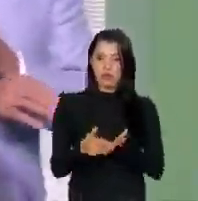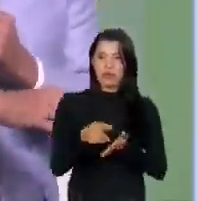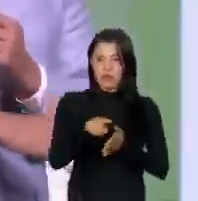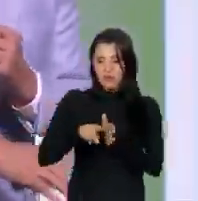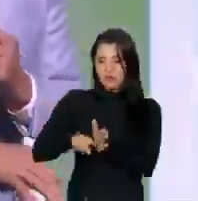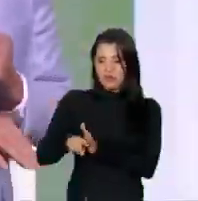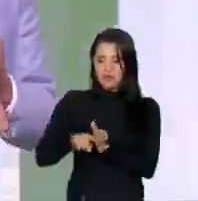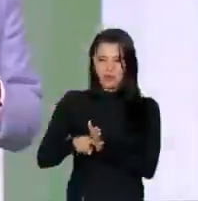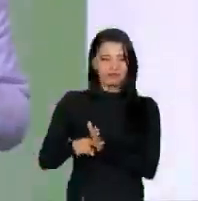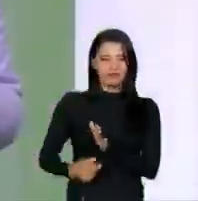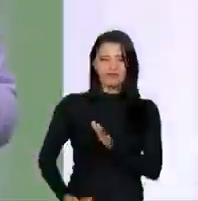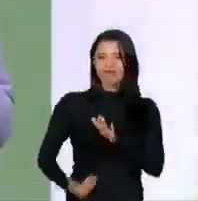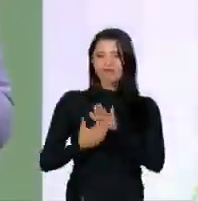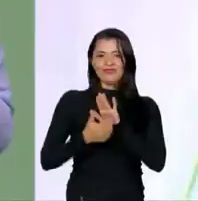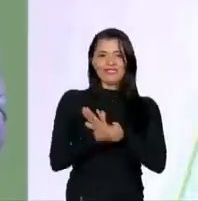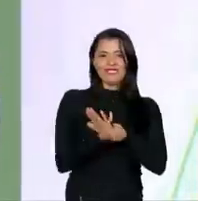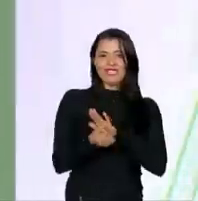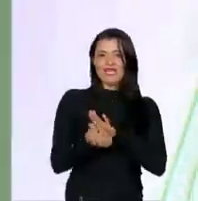aos 61%, mas